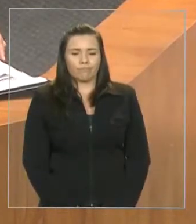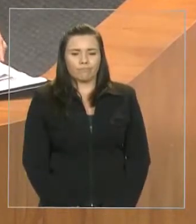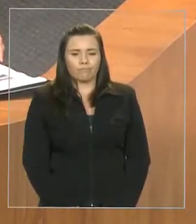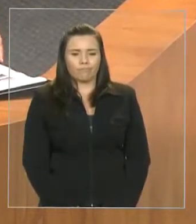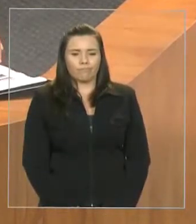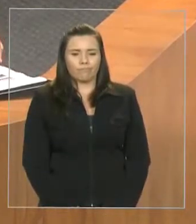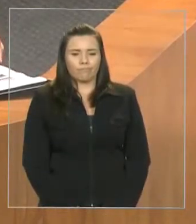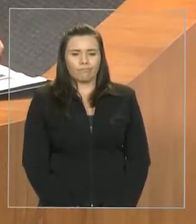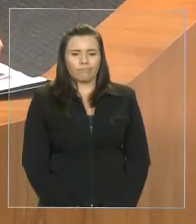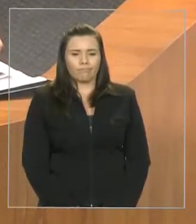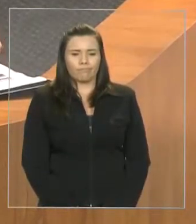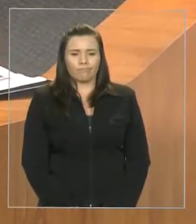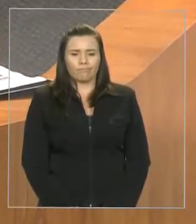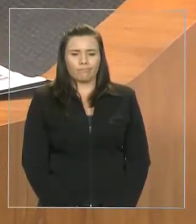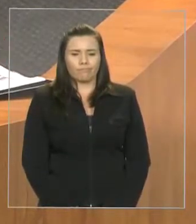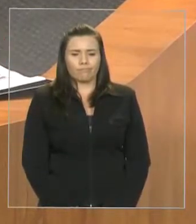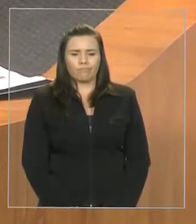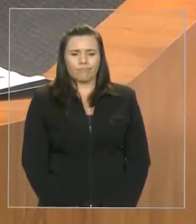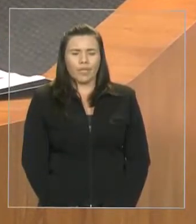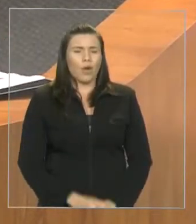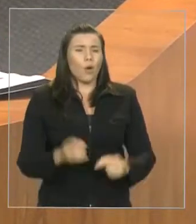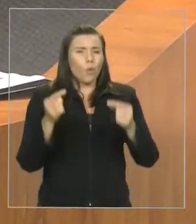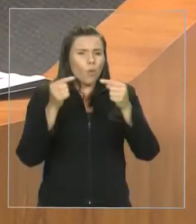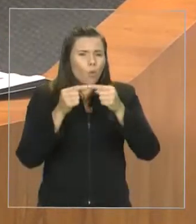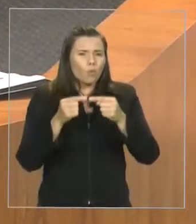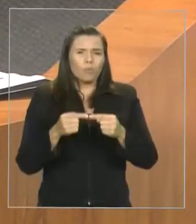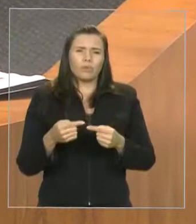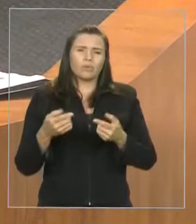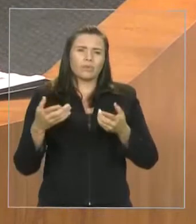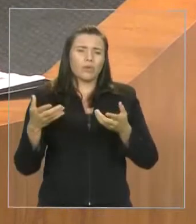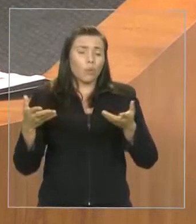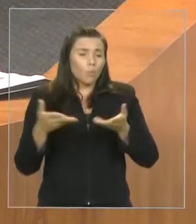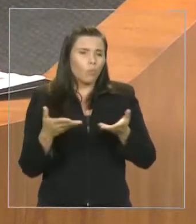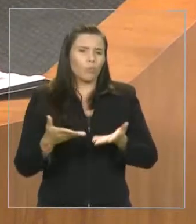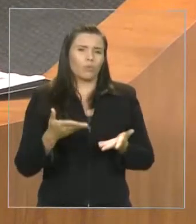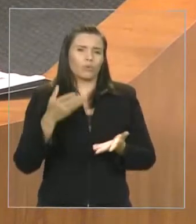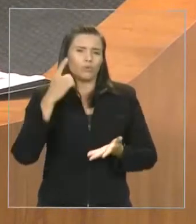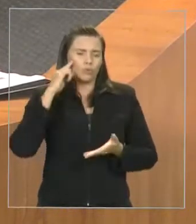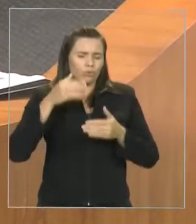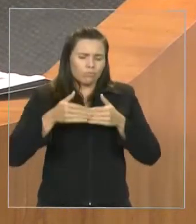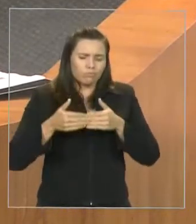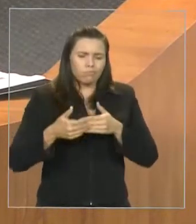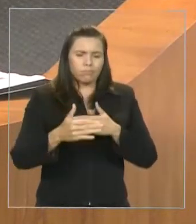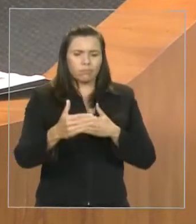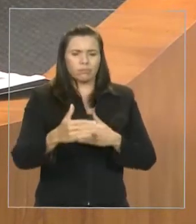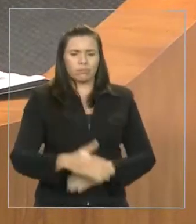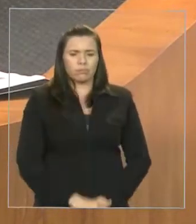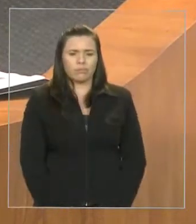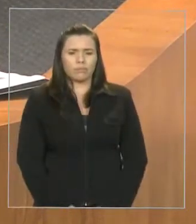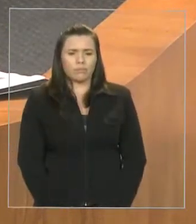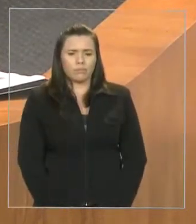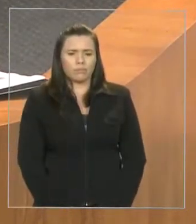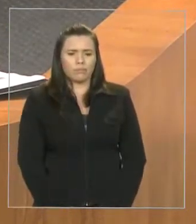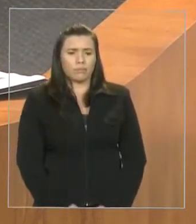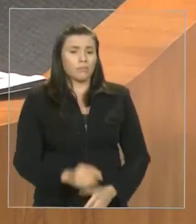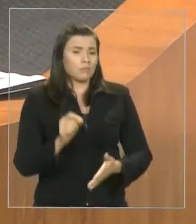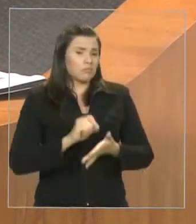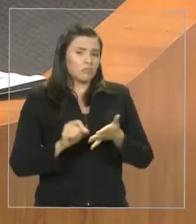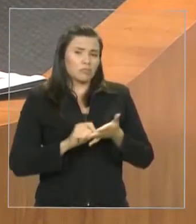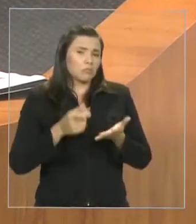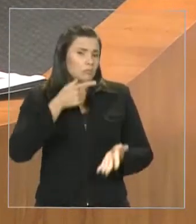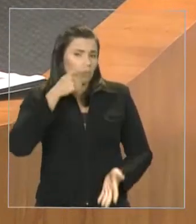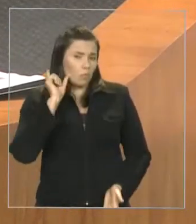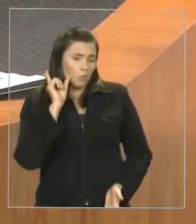ele é tão atual, é tão contemporâneo, deputado César Pires, que pode ter sido escrito na noite de ontem ou na manhã